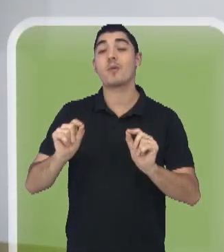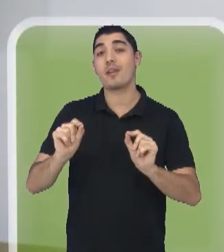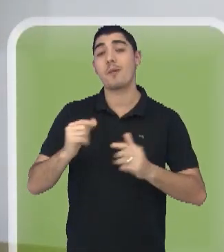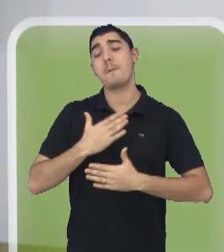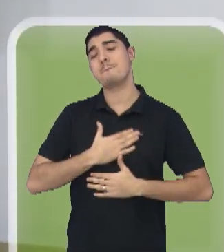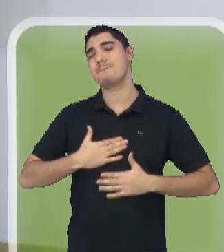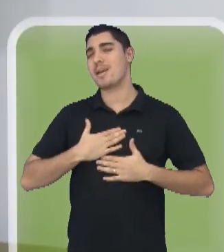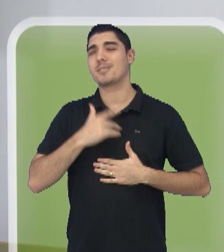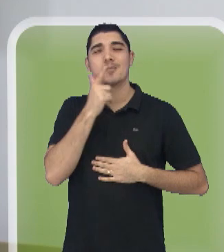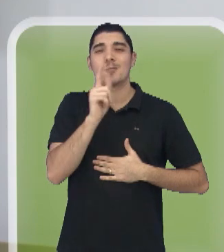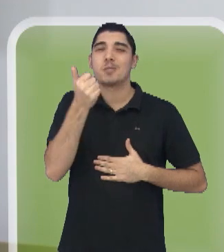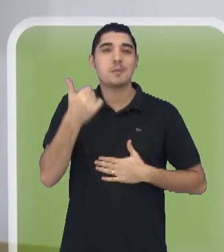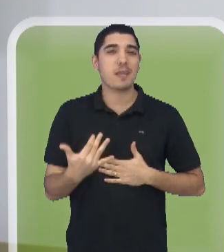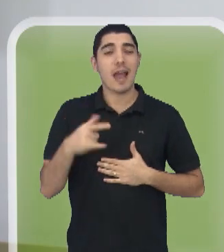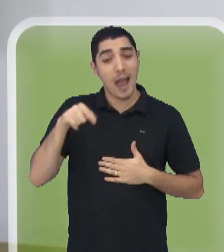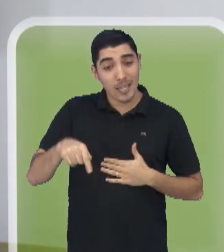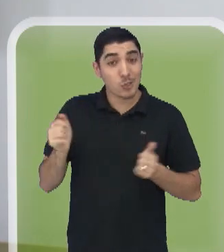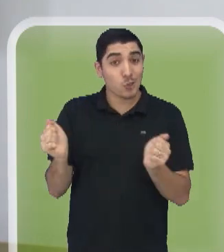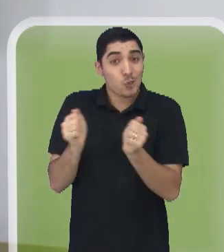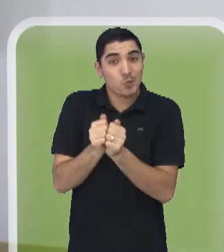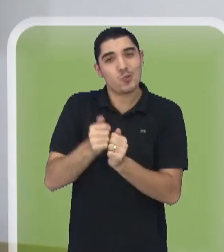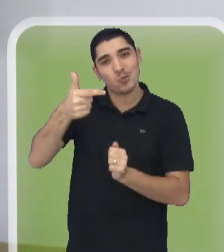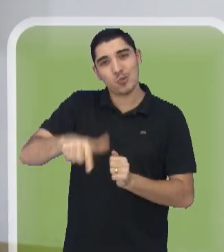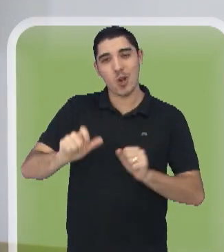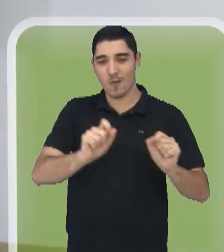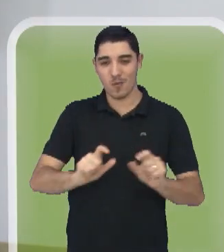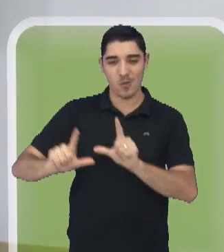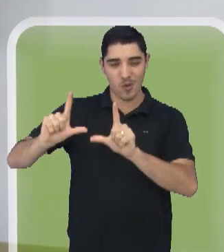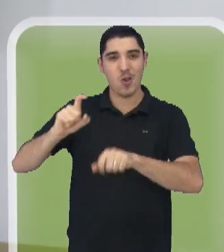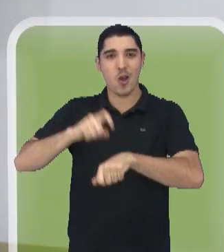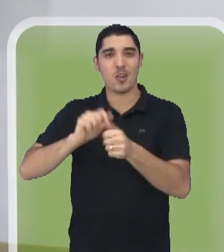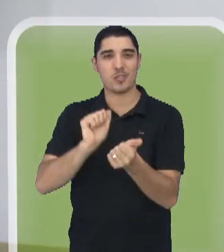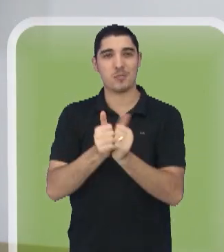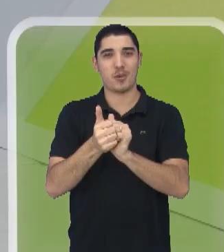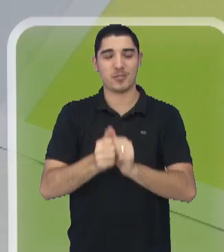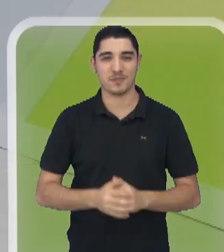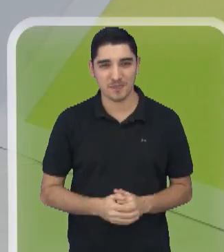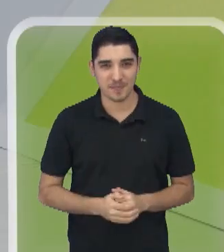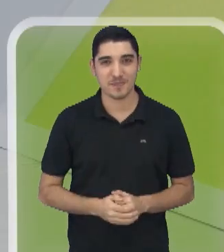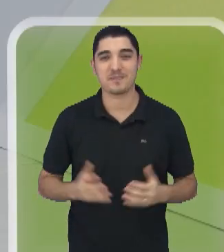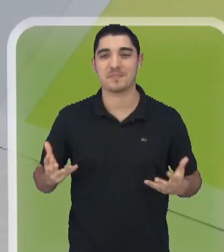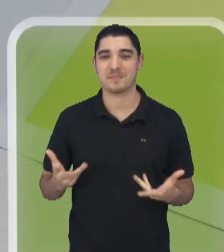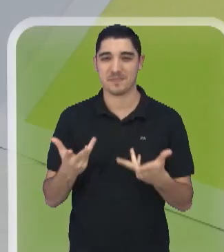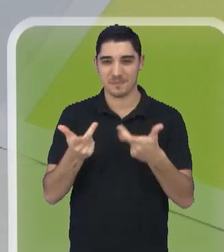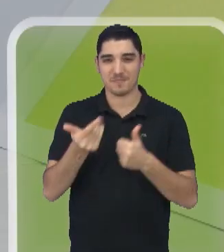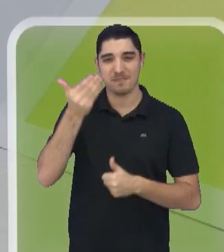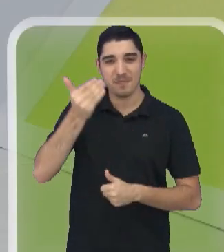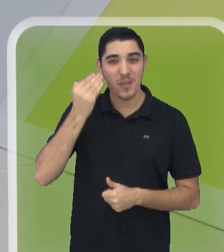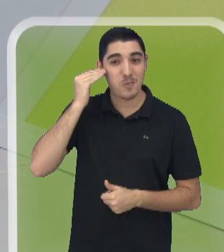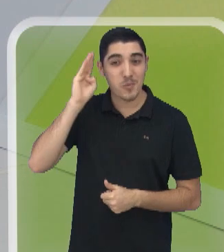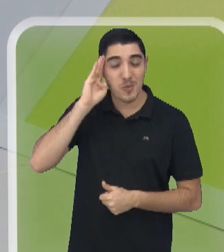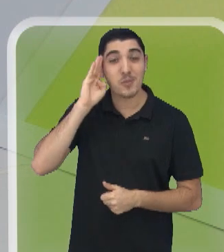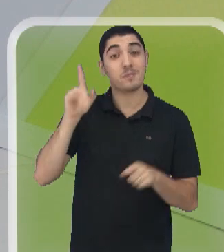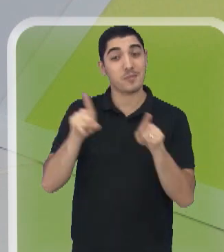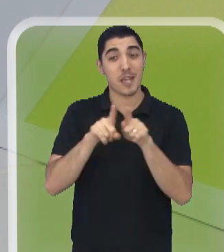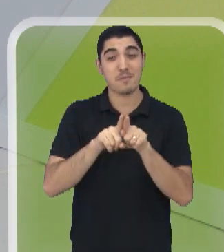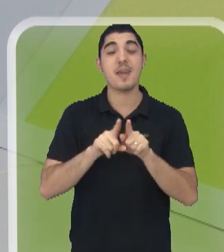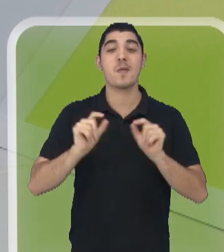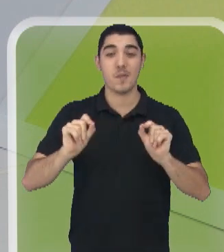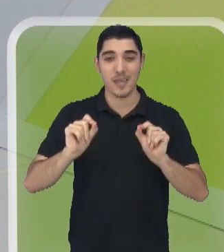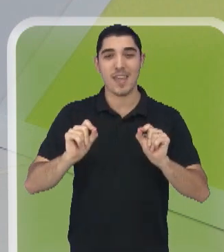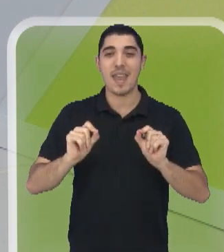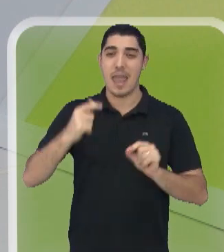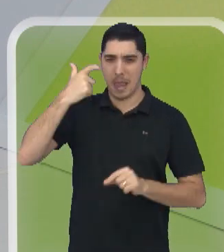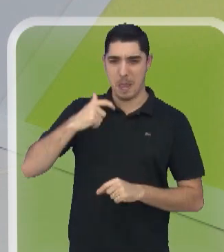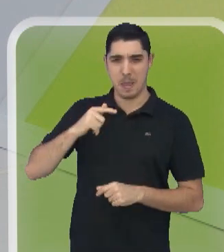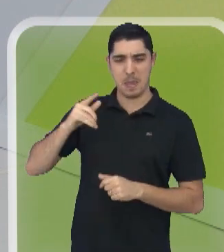prazer inenarrável estar começando mais uma semana aqui no Hora do Esporte. Que beleza, grande Brunão Castilho. Aqui com a gente também, não